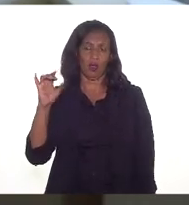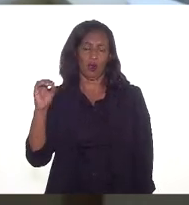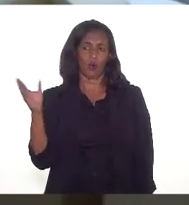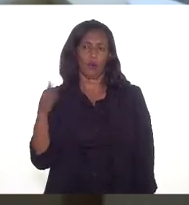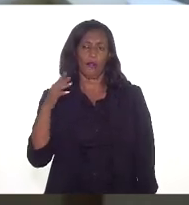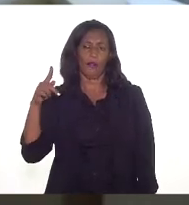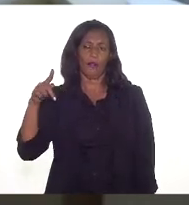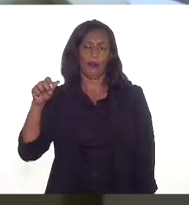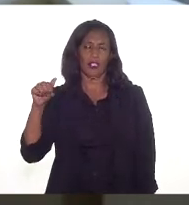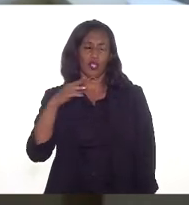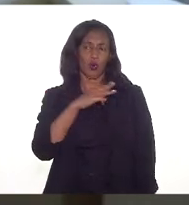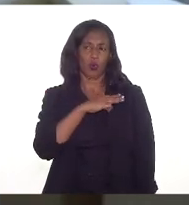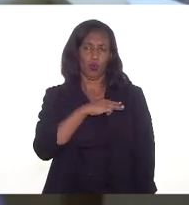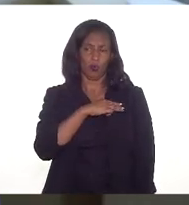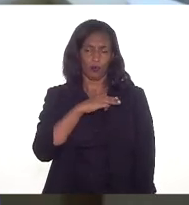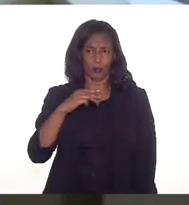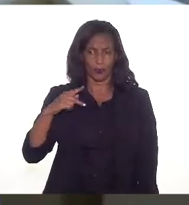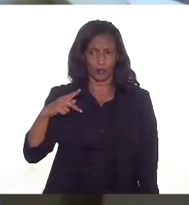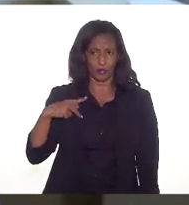necessário também,